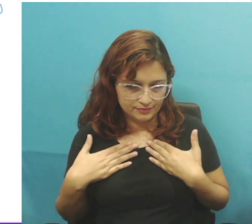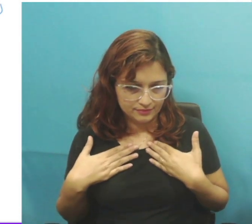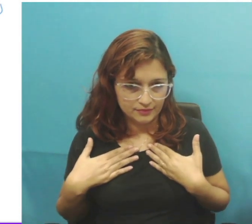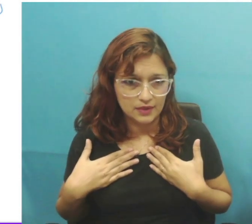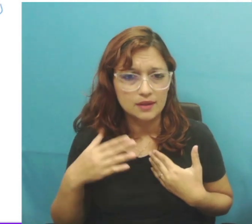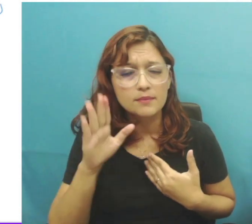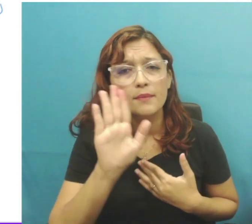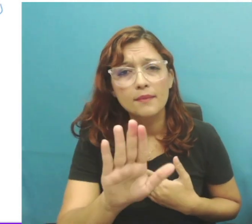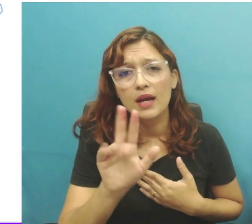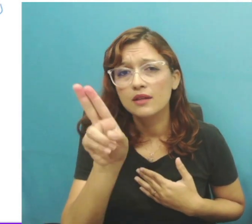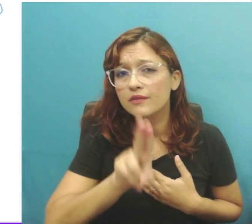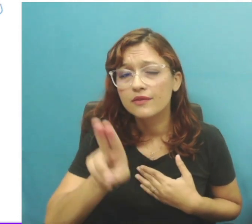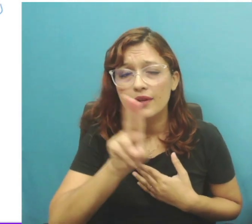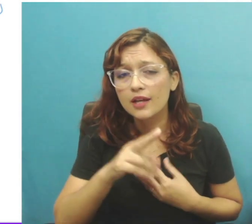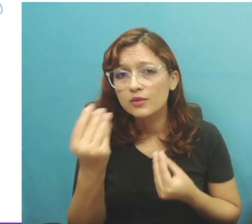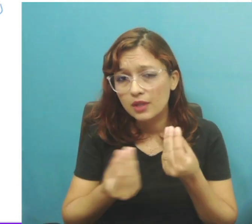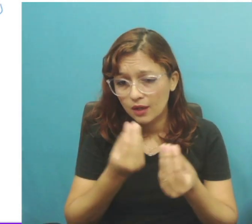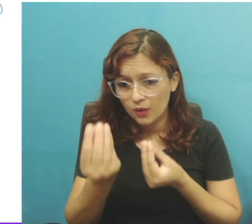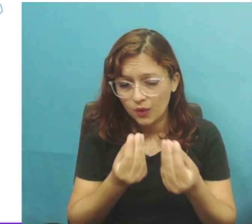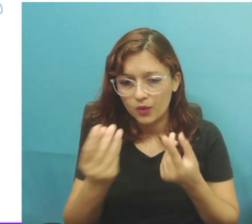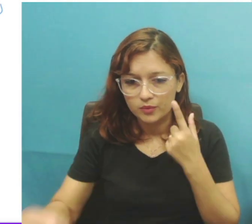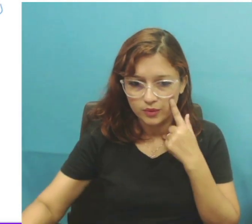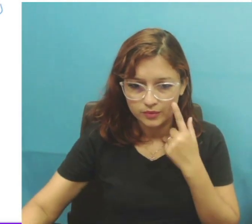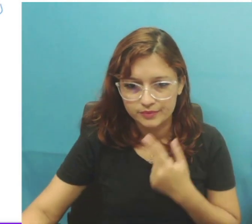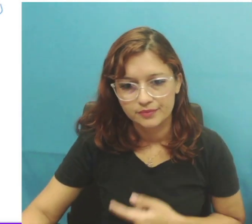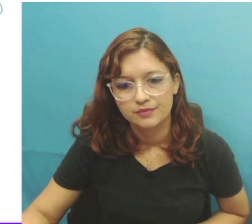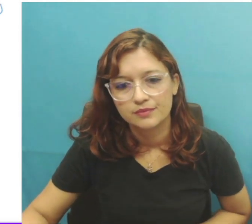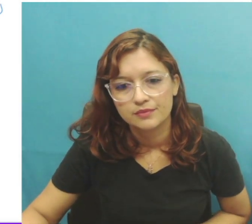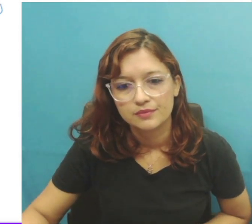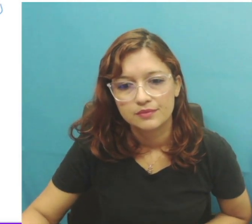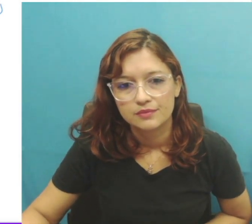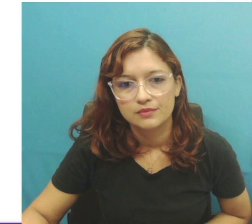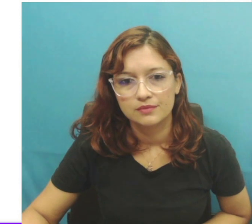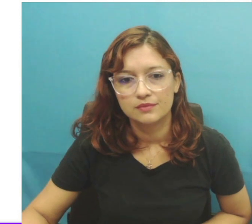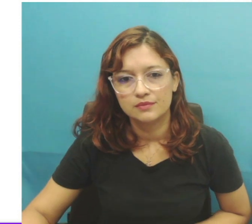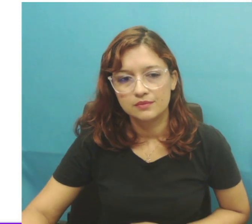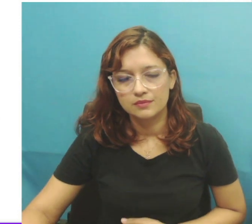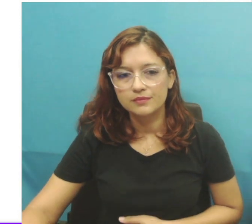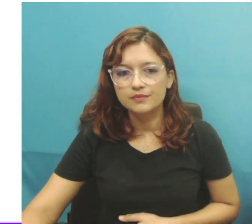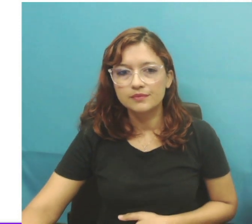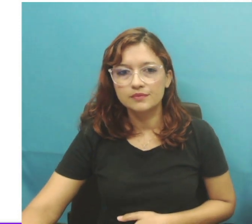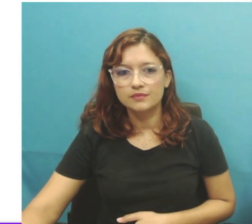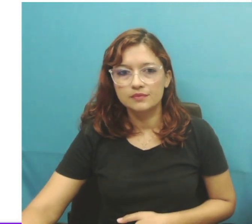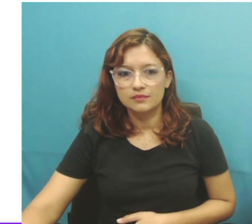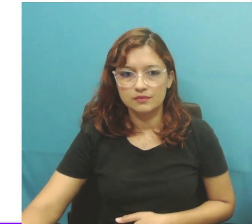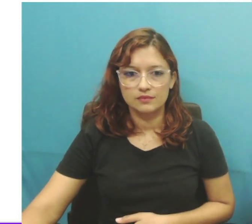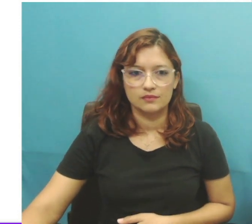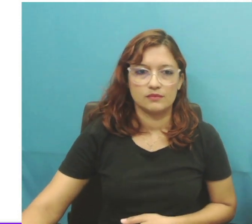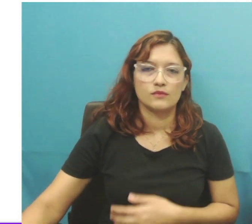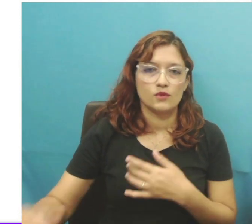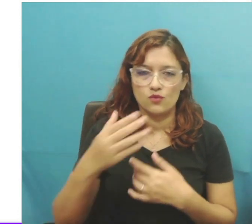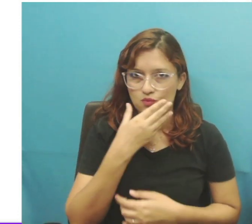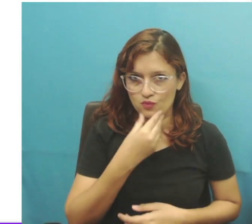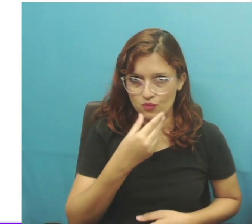Os dois se referem a mim, a pessoa que está falando.